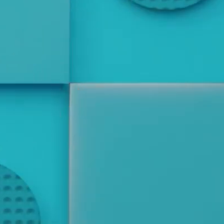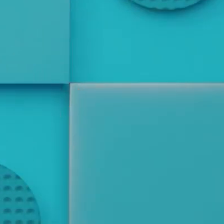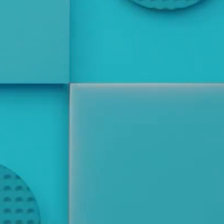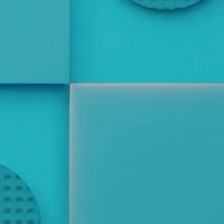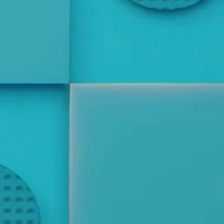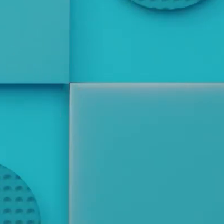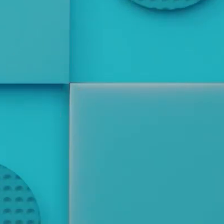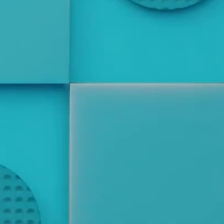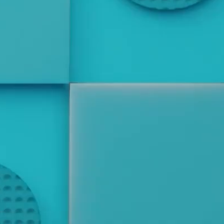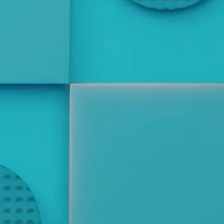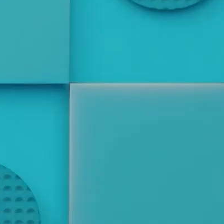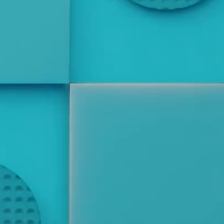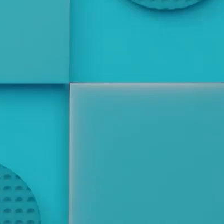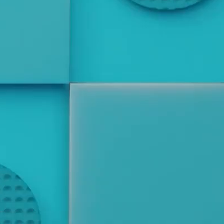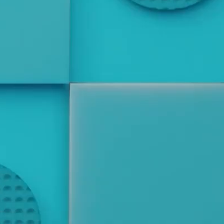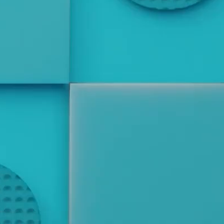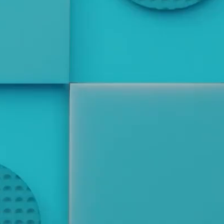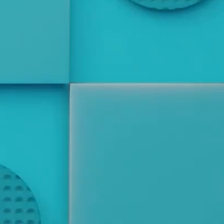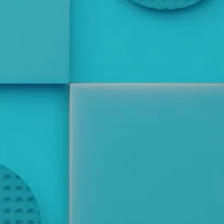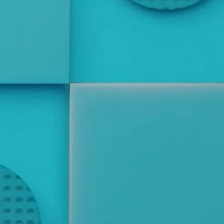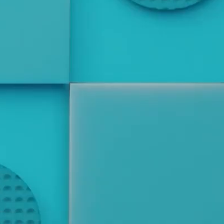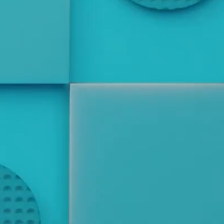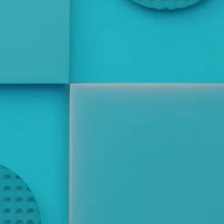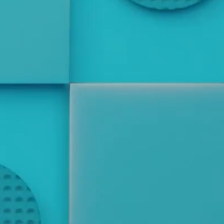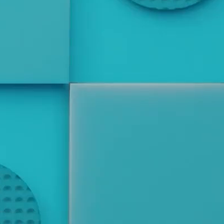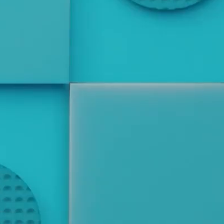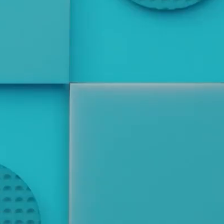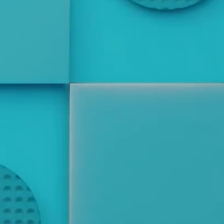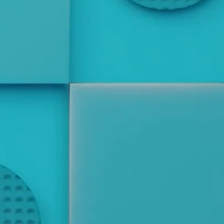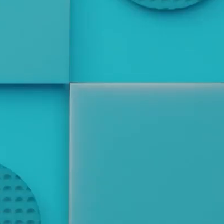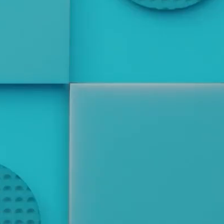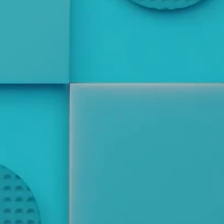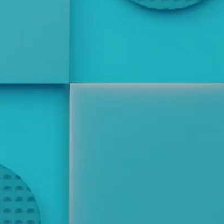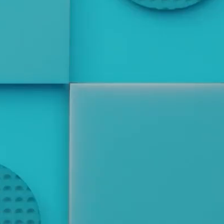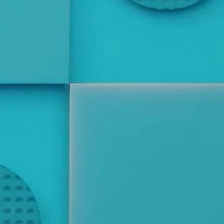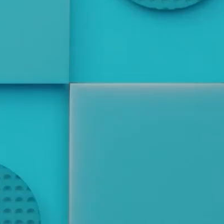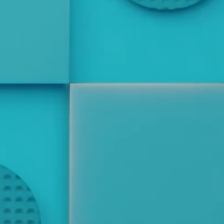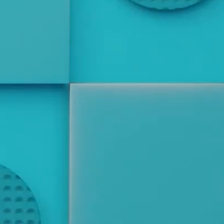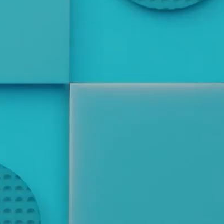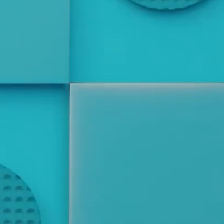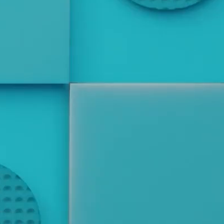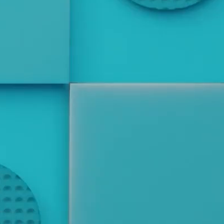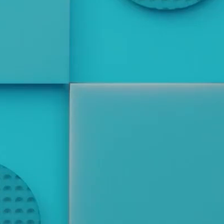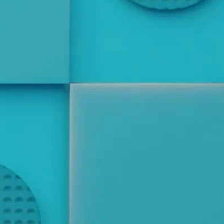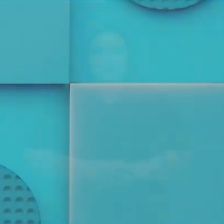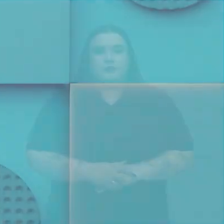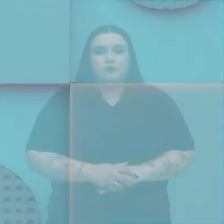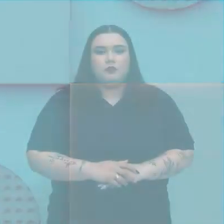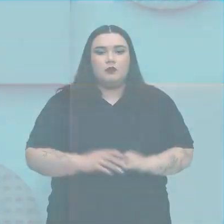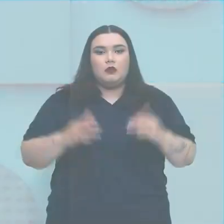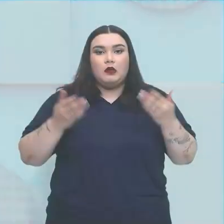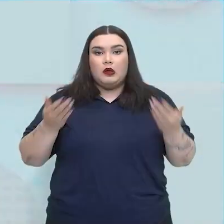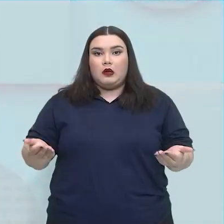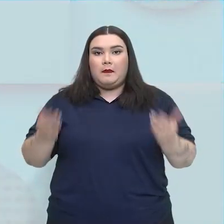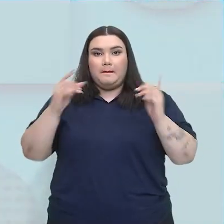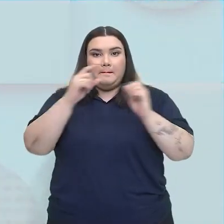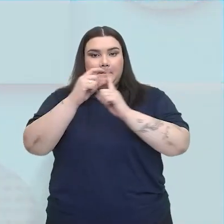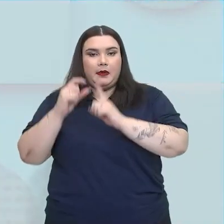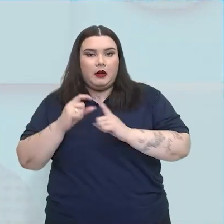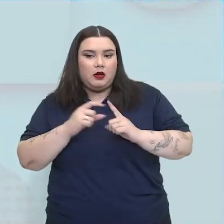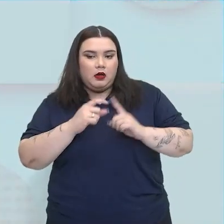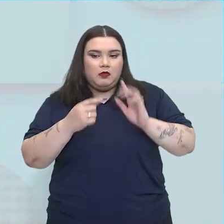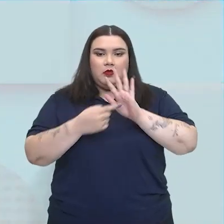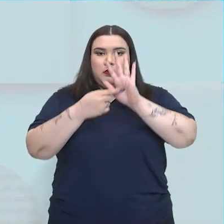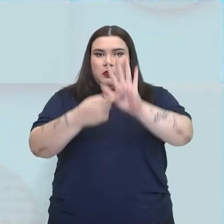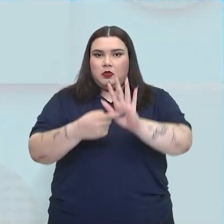de assunto, de negação, de afirmação, de tempo, de modo. Então, essas palavrinhas que trazem esse sentido